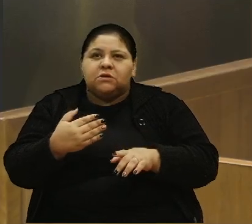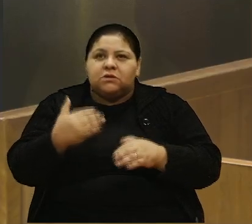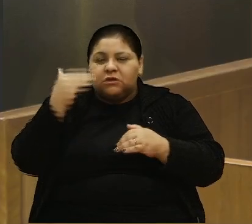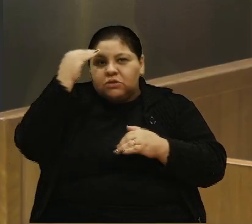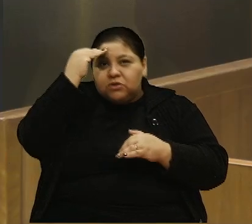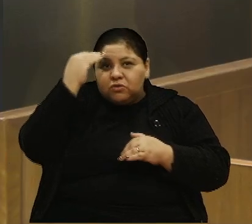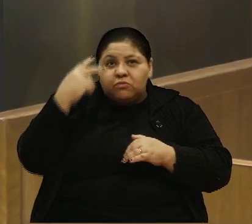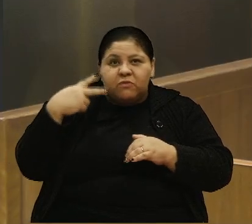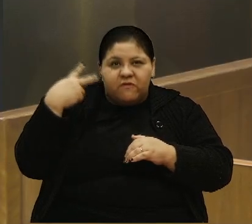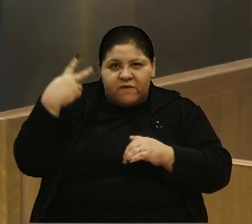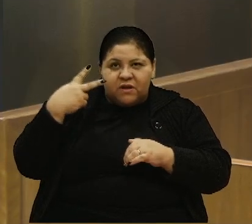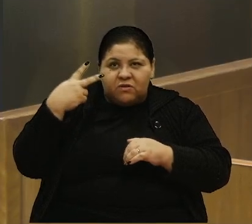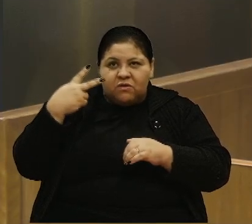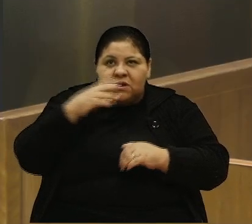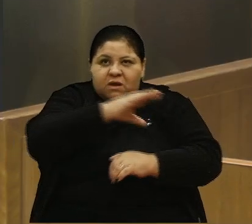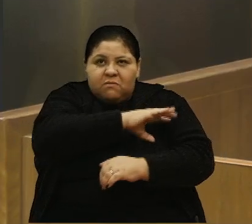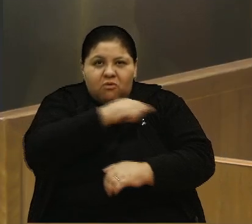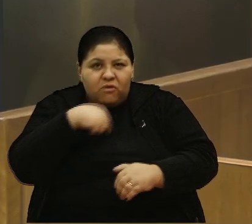errado?